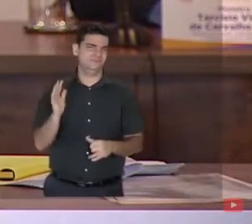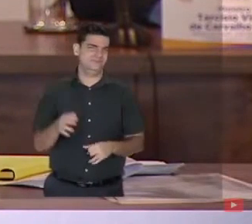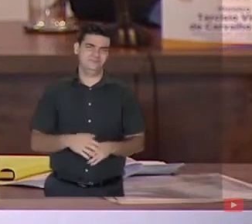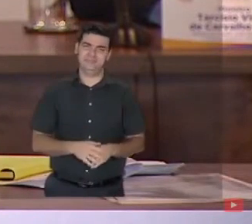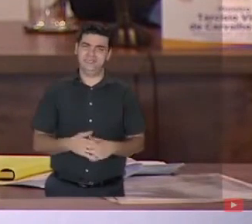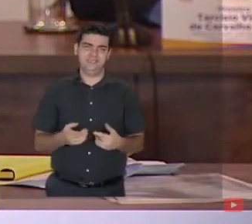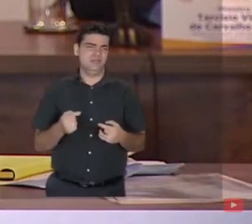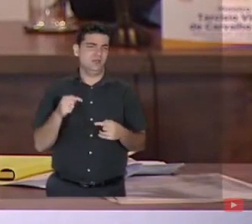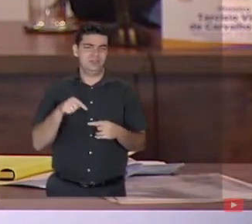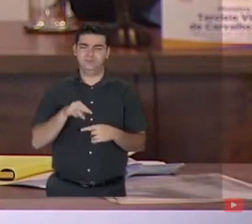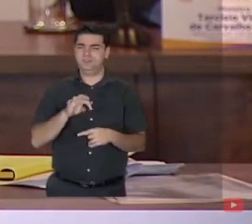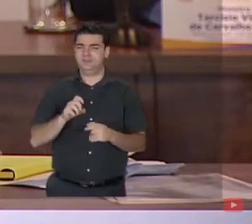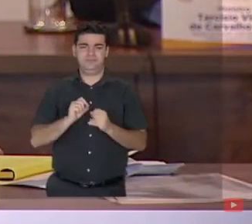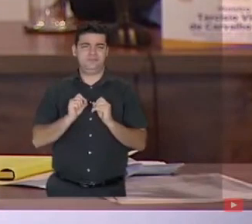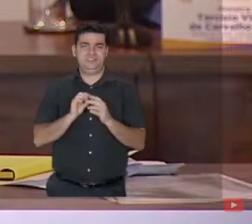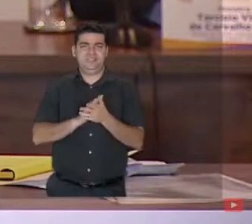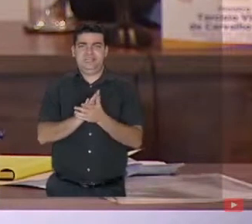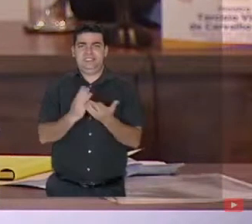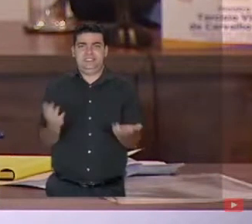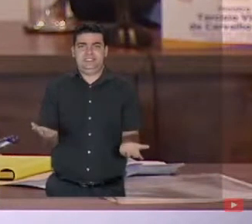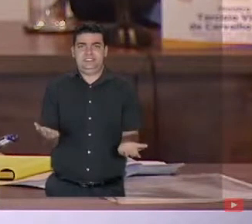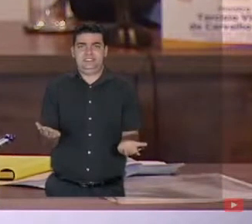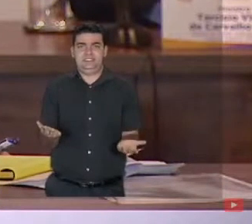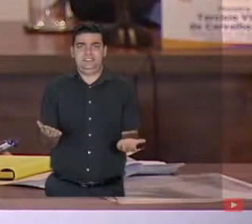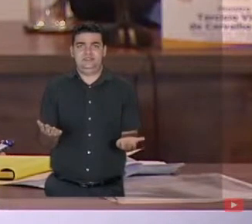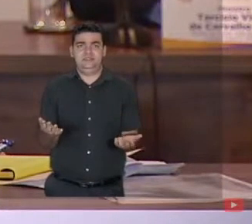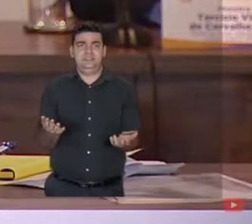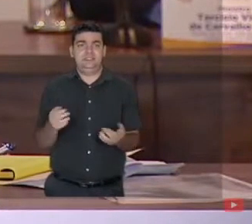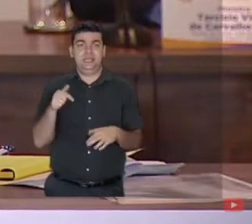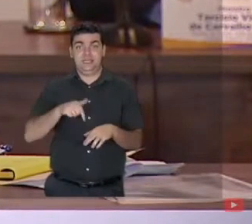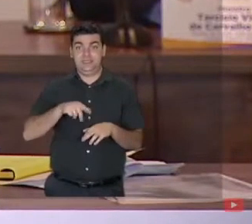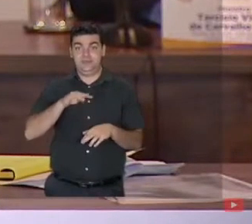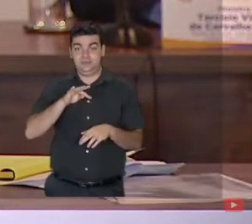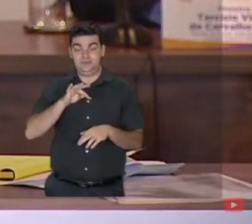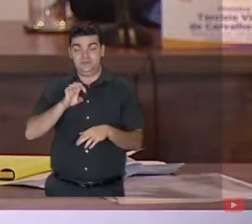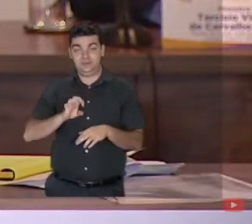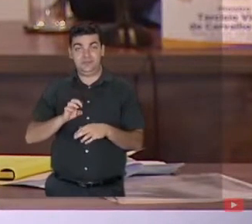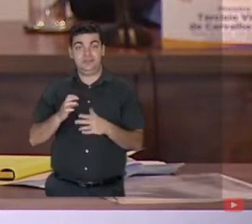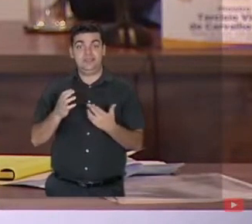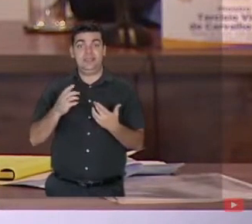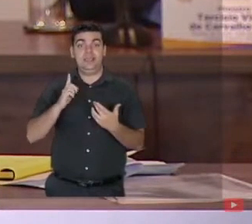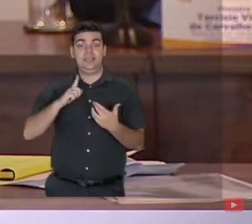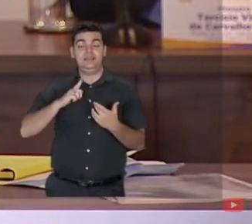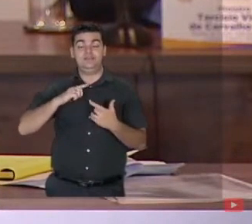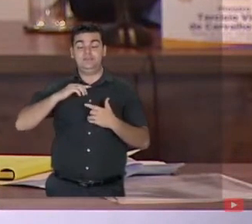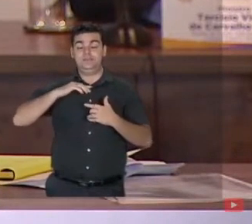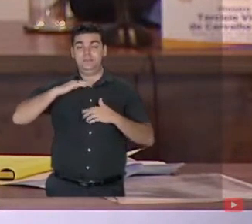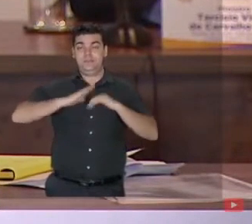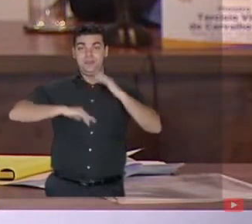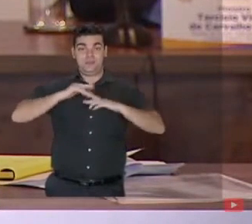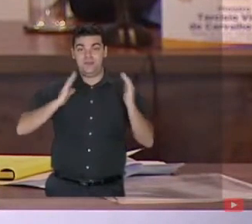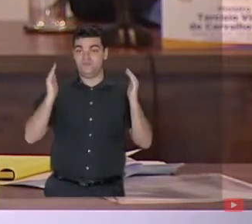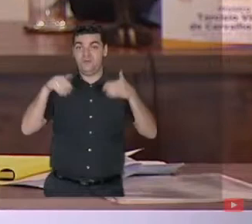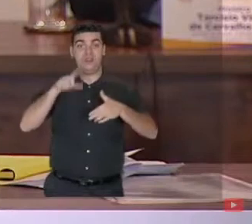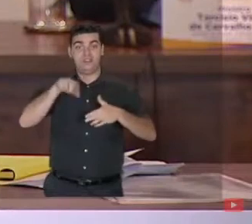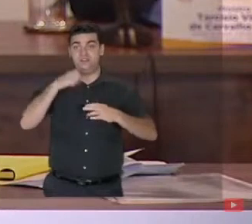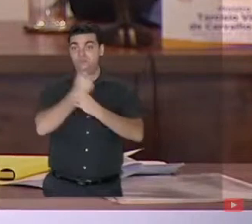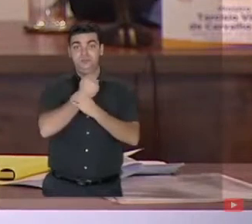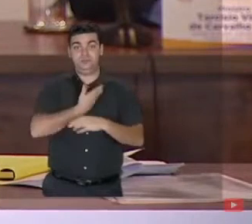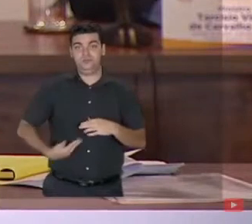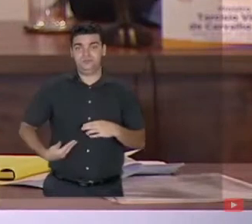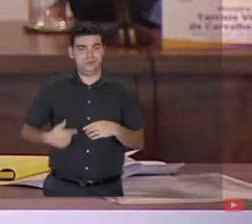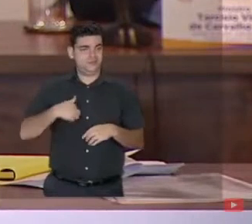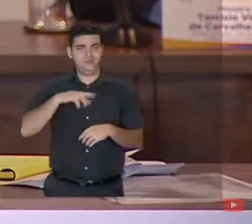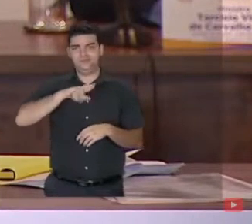anteriormente. O TSE não tem um papel específico relacionado à segurança